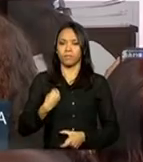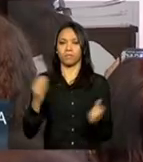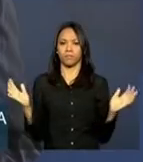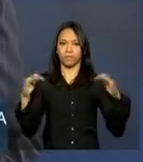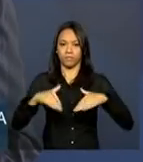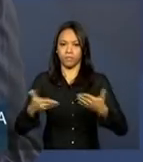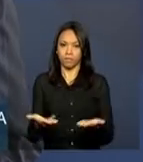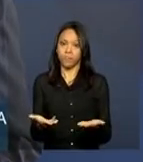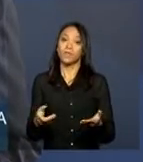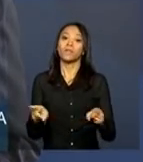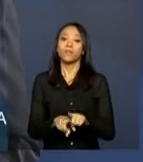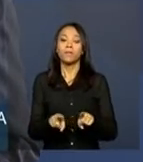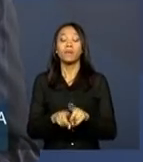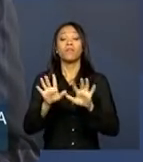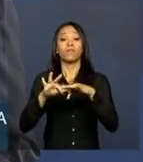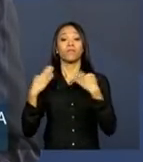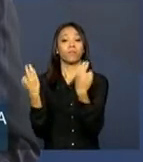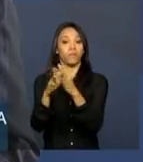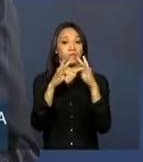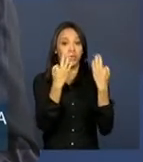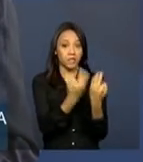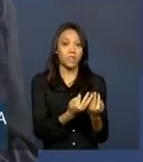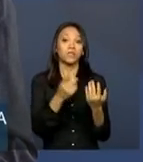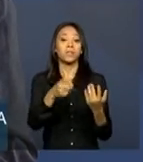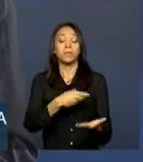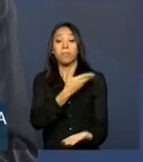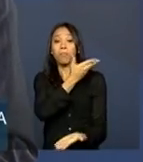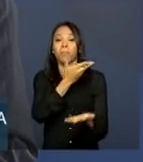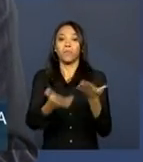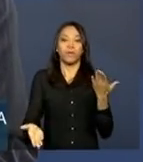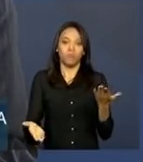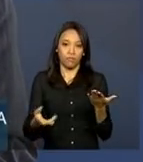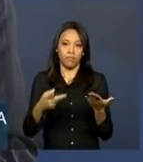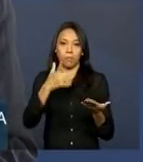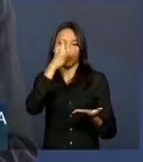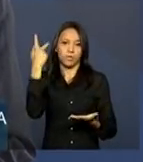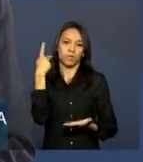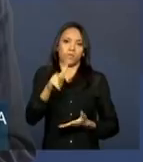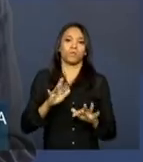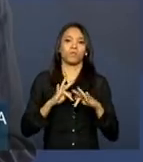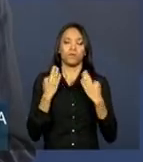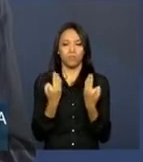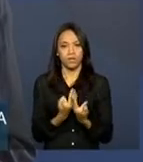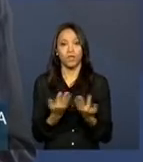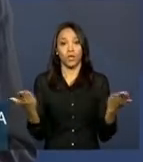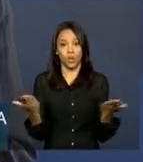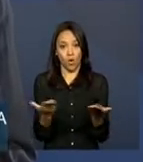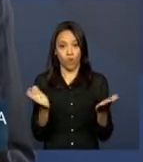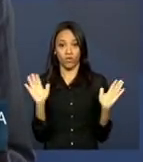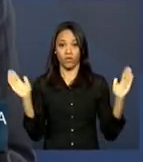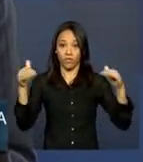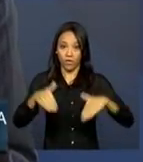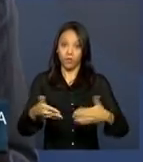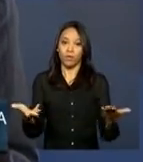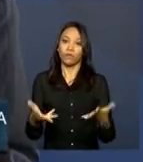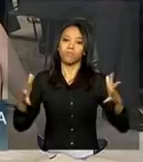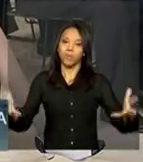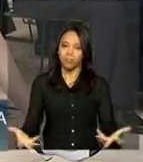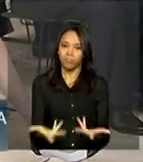vítimas e familiares de mortos e desaparecidos que estão aqui honrando esta